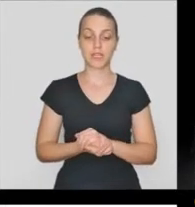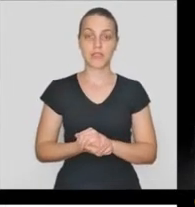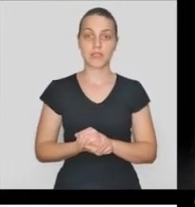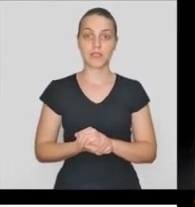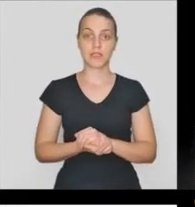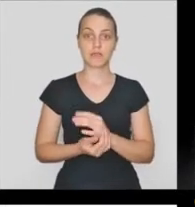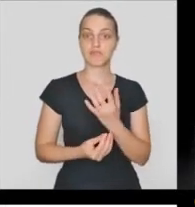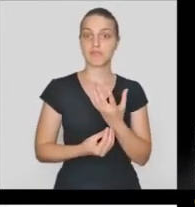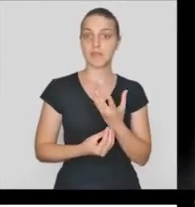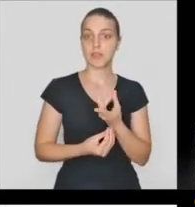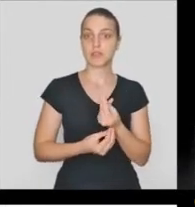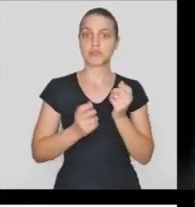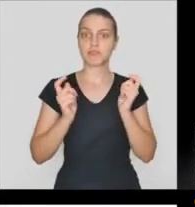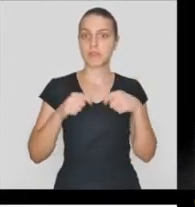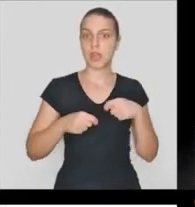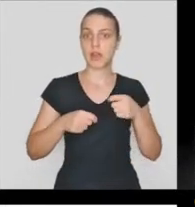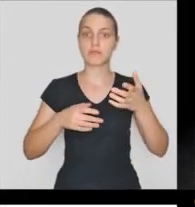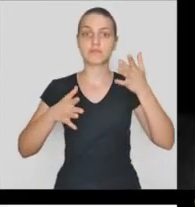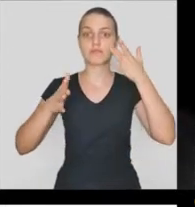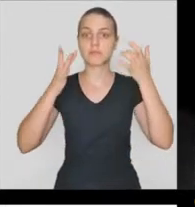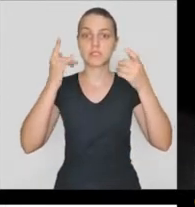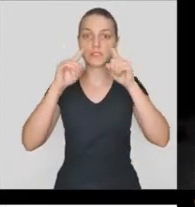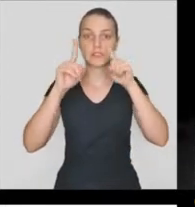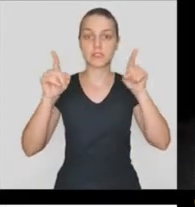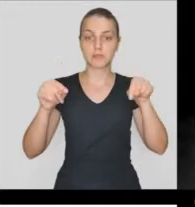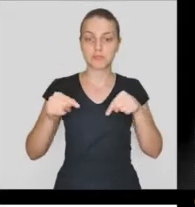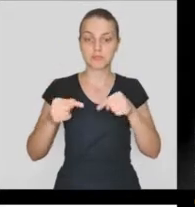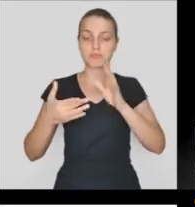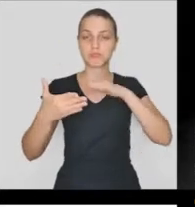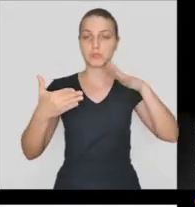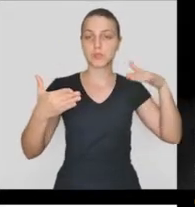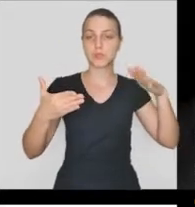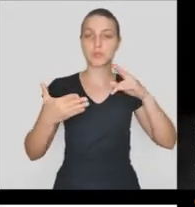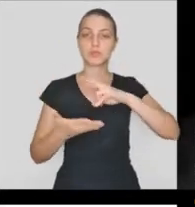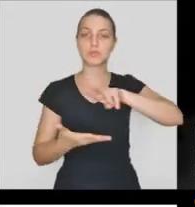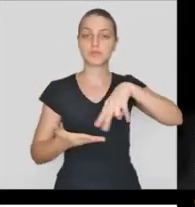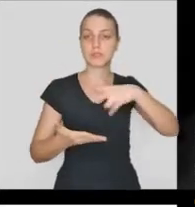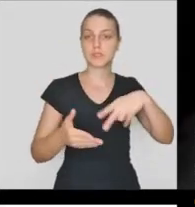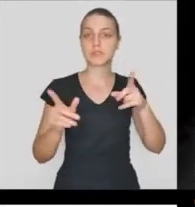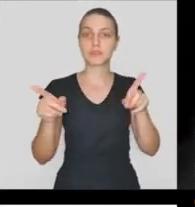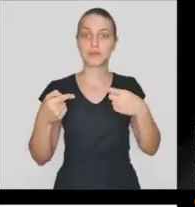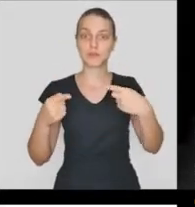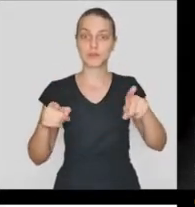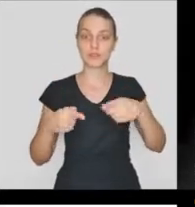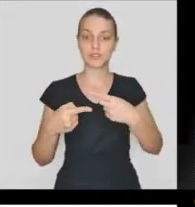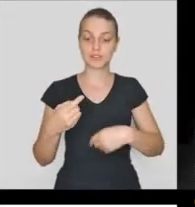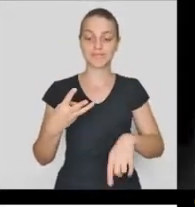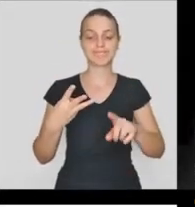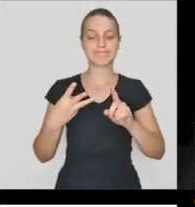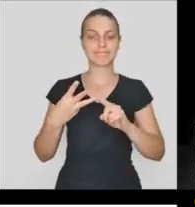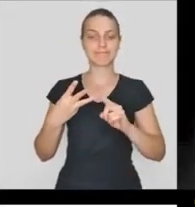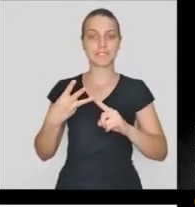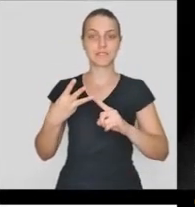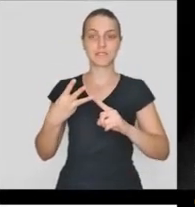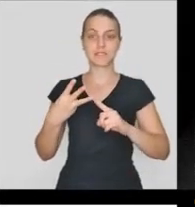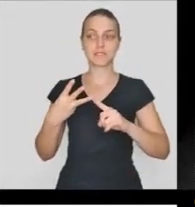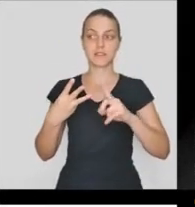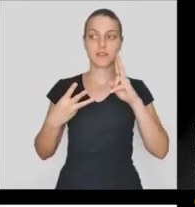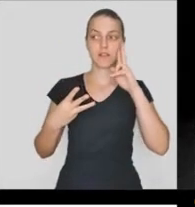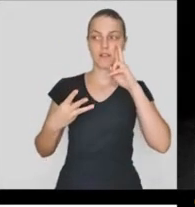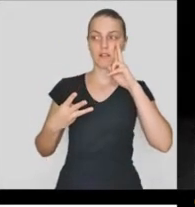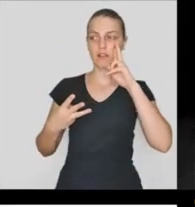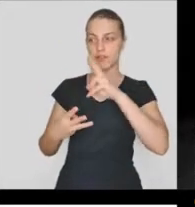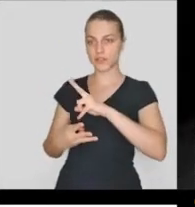uma pintura, mas pode ser uma dança, pode ser uma peça de teatro, pode ser uma música, e um observador, que nem